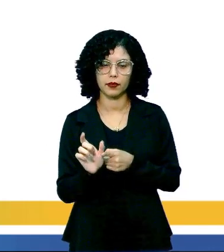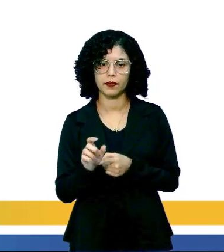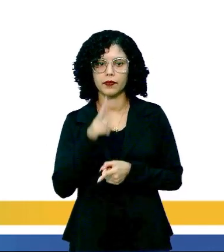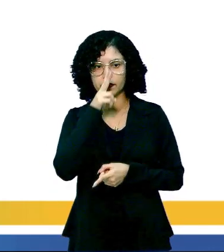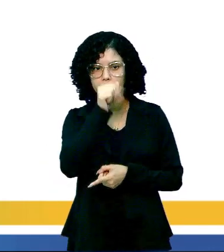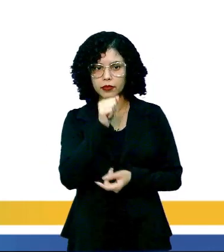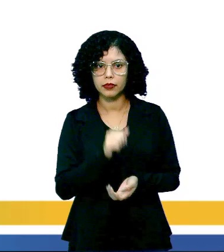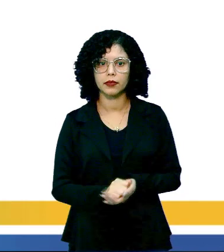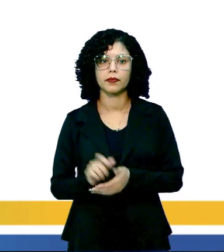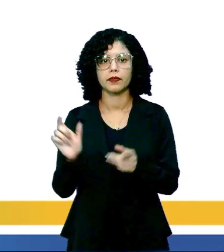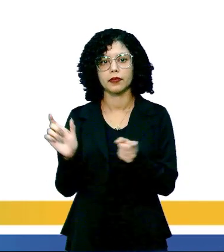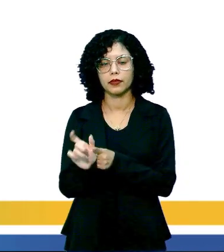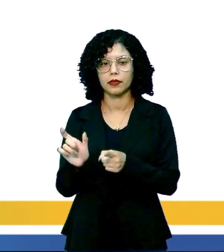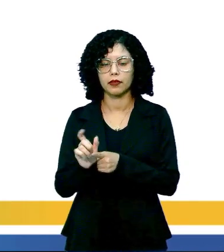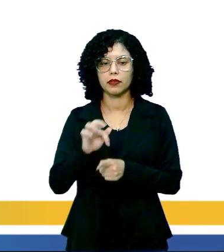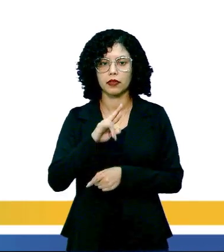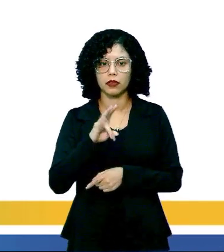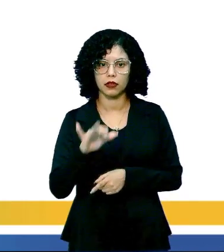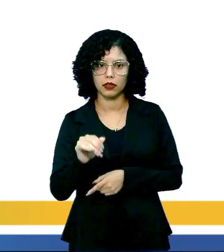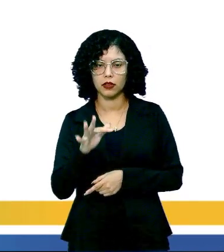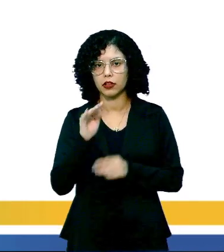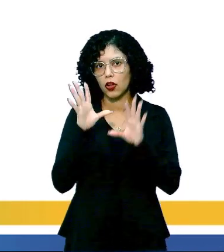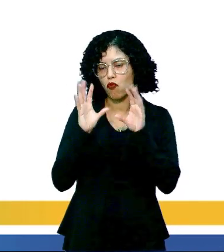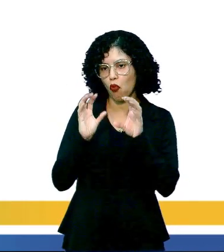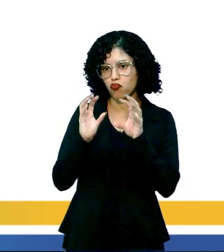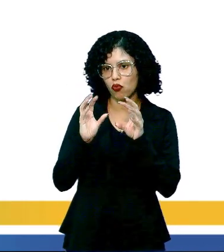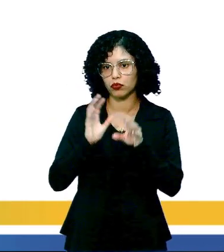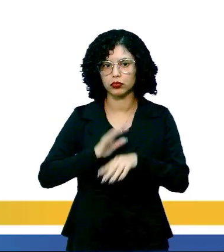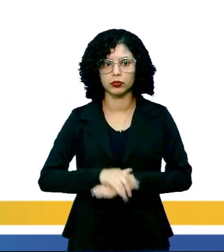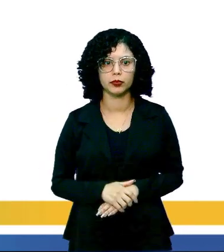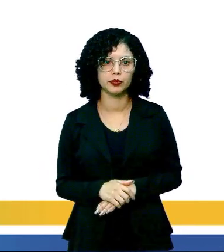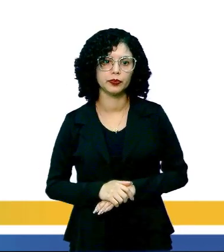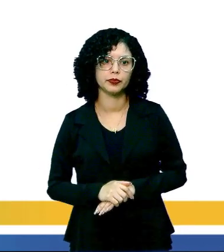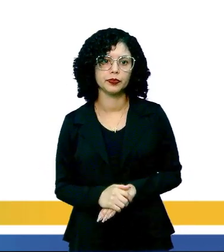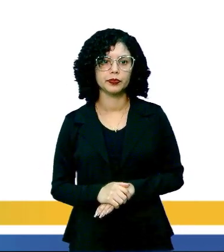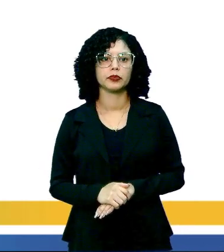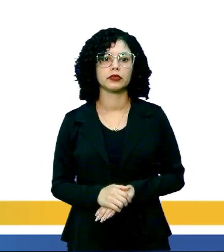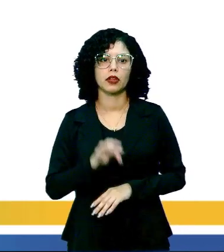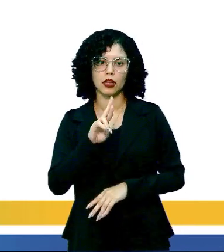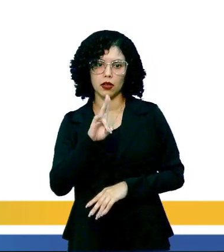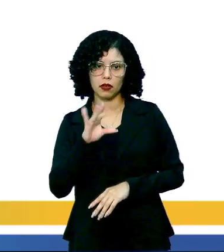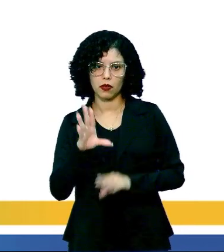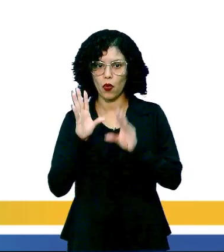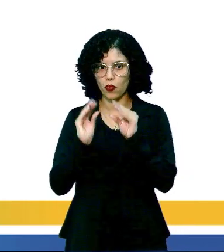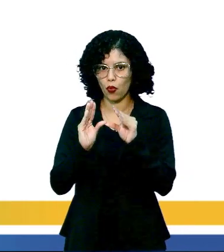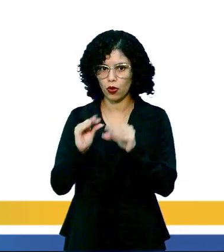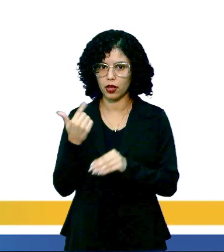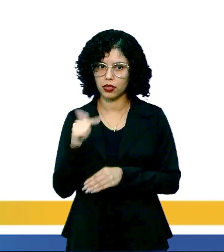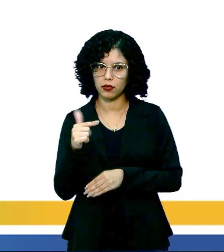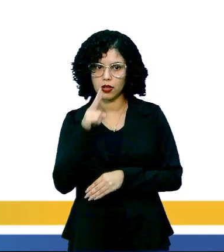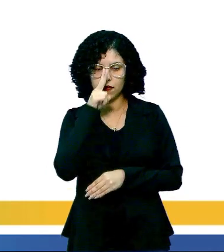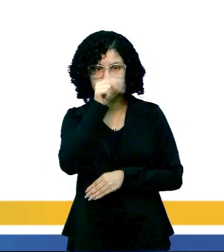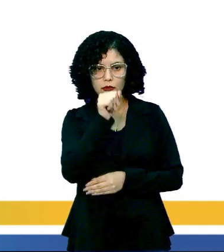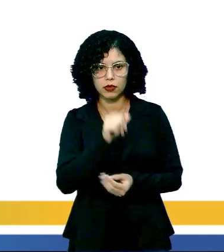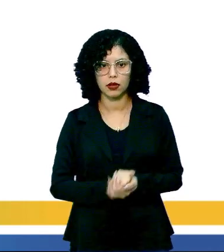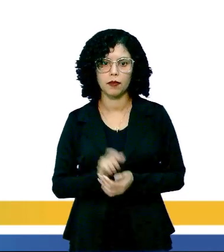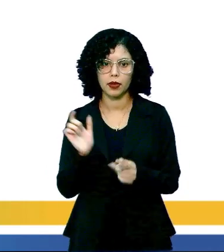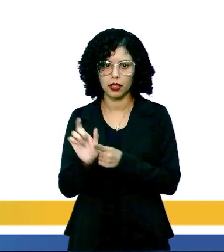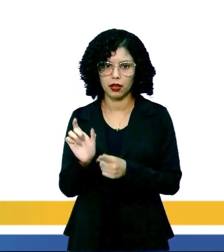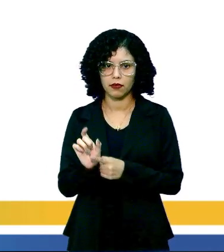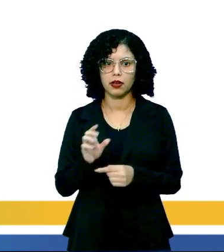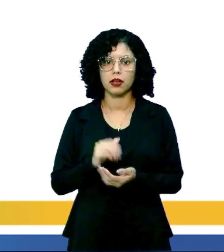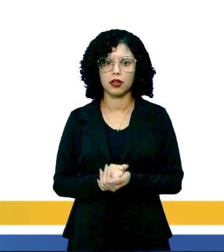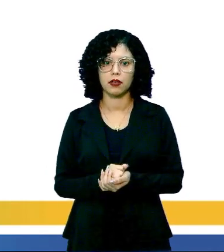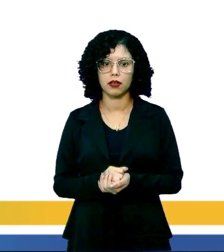forca da palavra força, a palavra rolha fofa. A rolha fofa sem força,